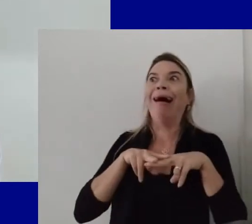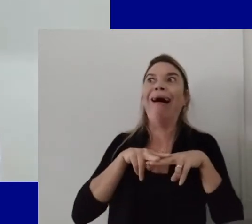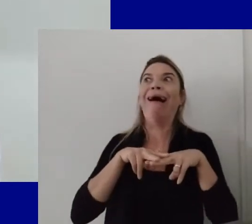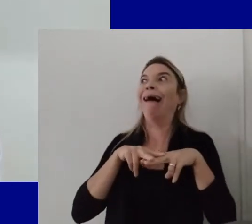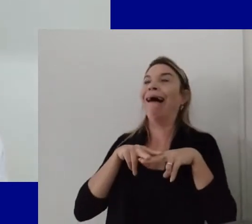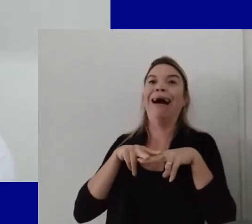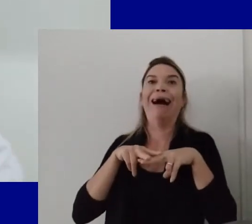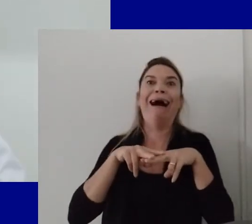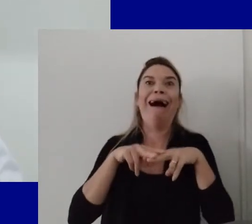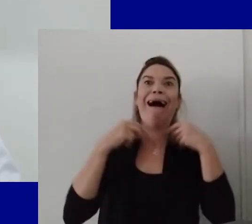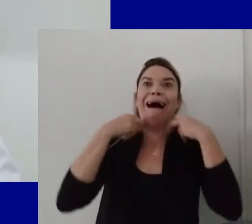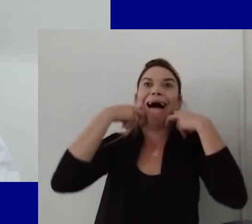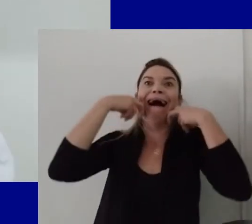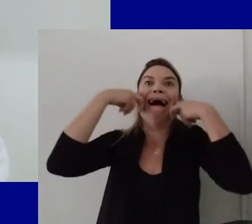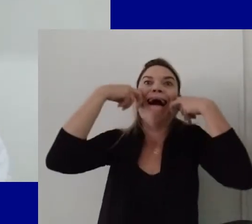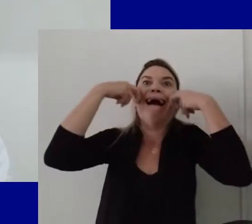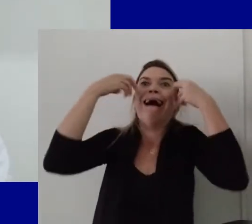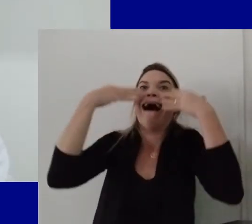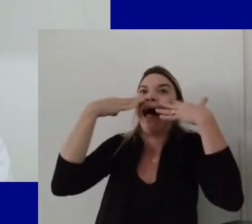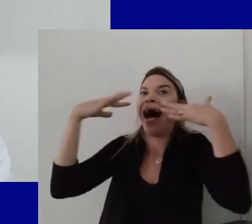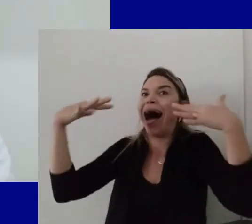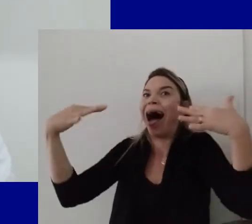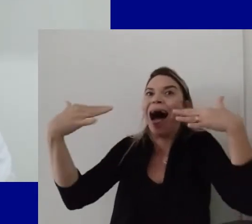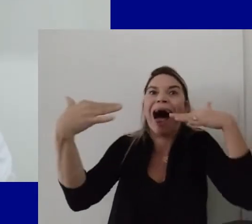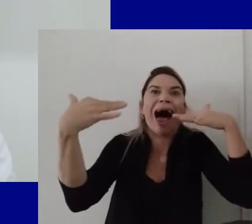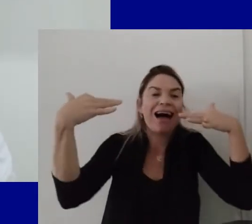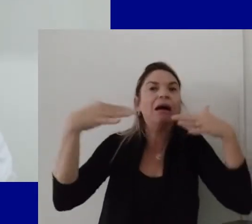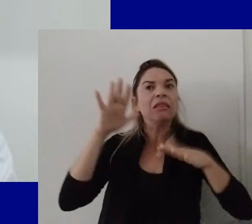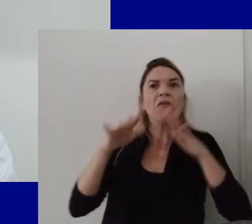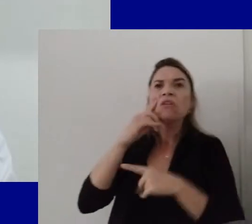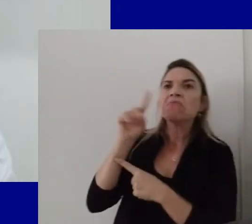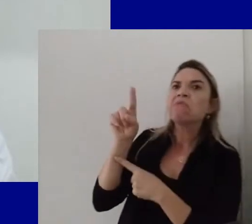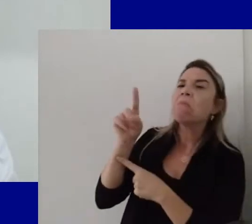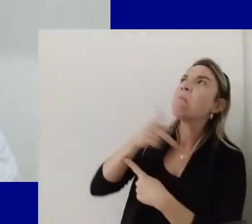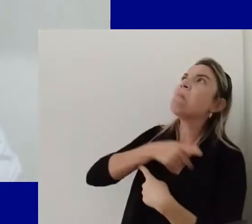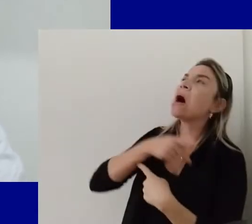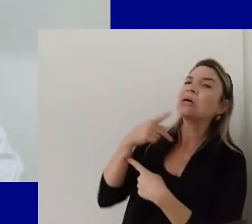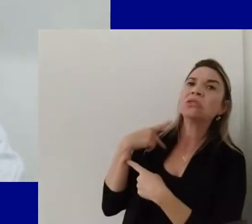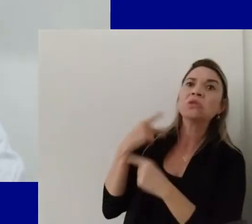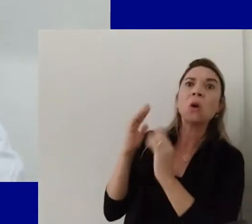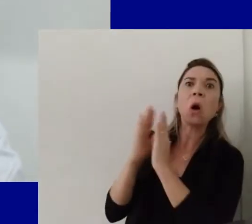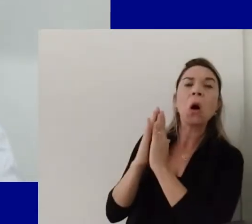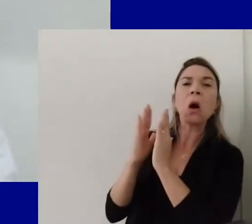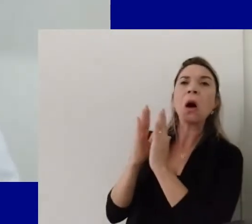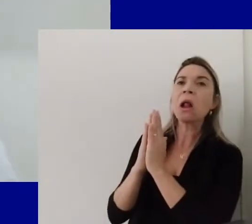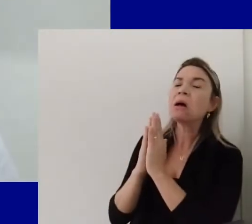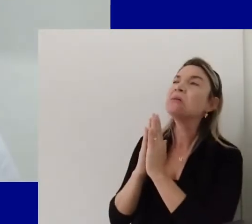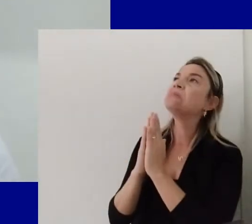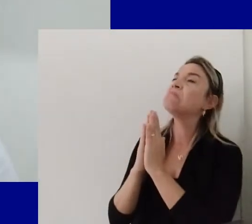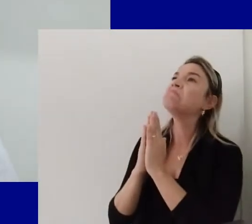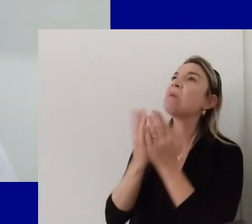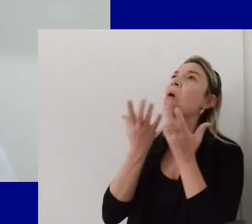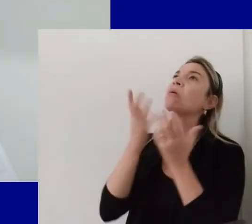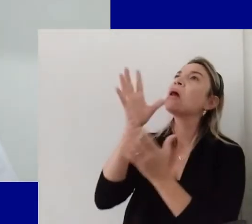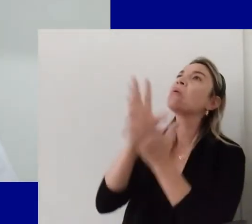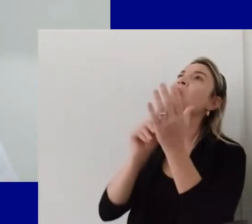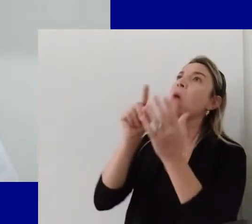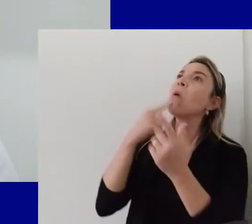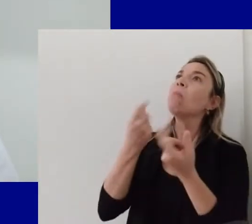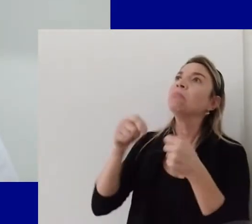em público ou ouvem o pastor orando, imaginam que para orar precisam fazer um curso de